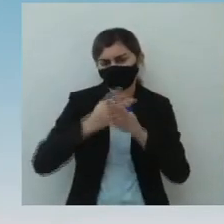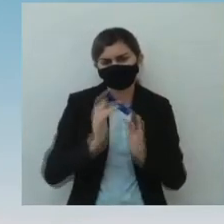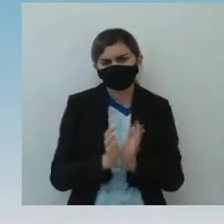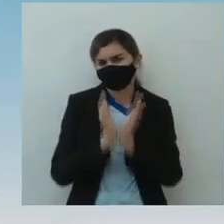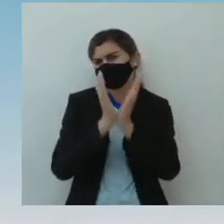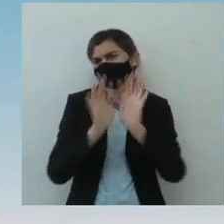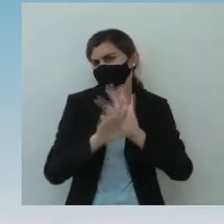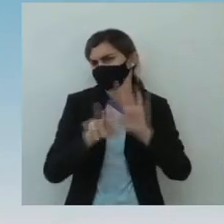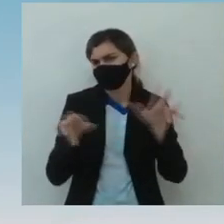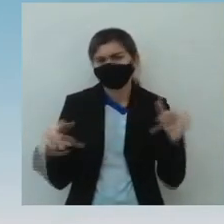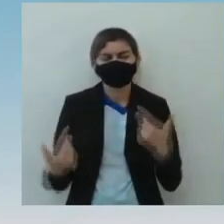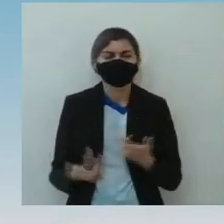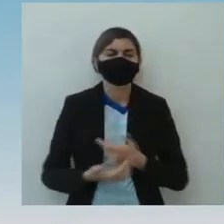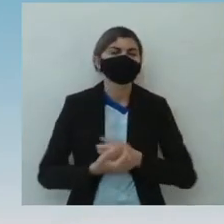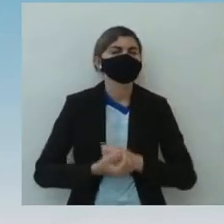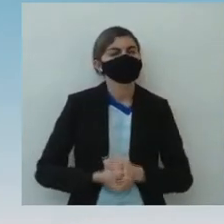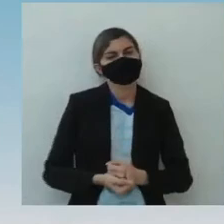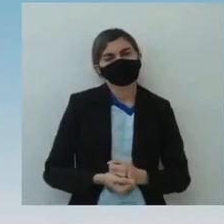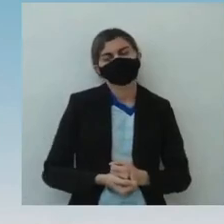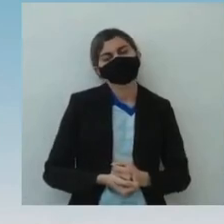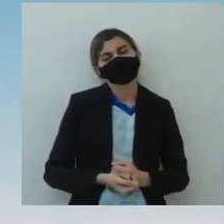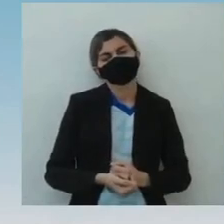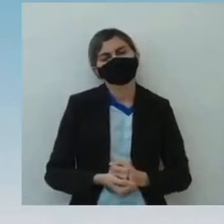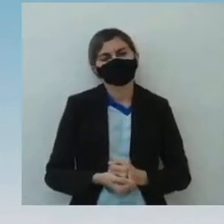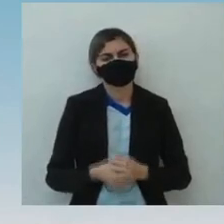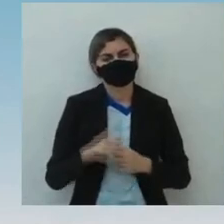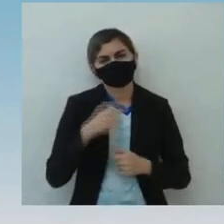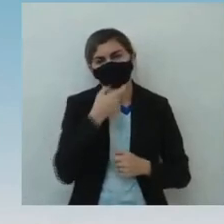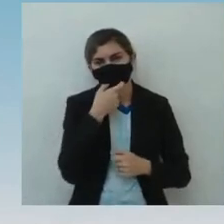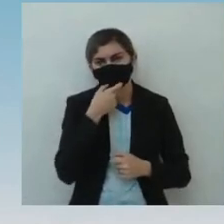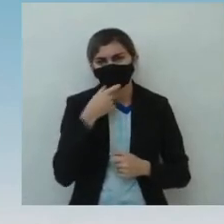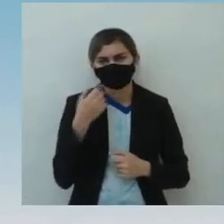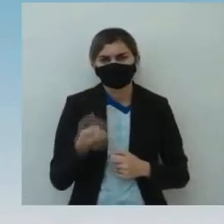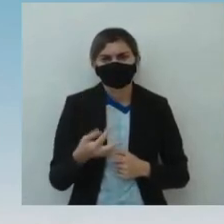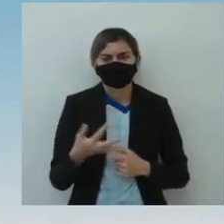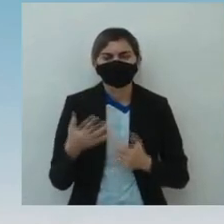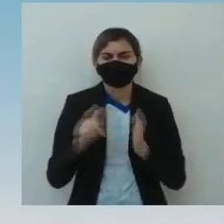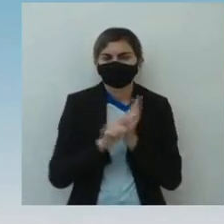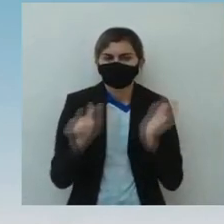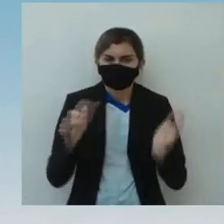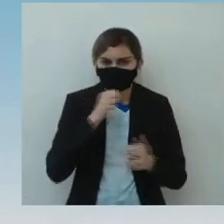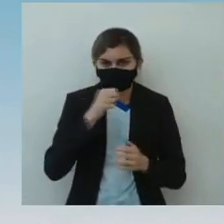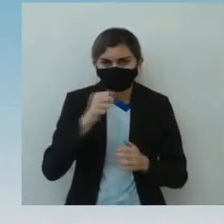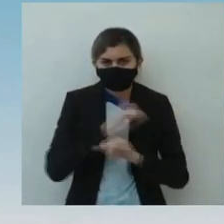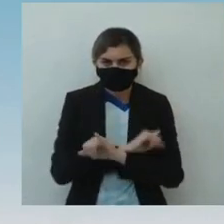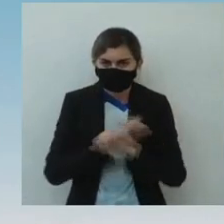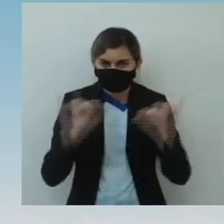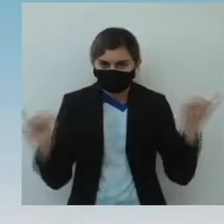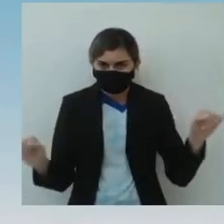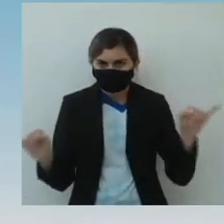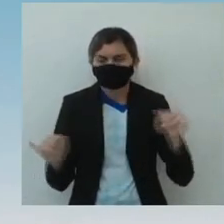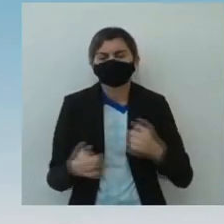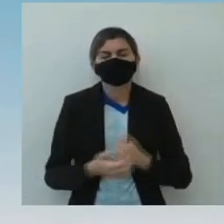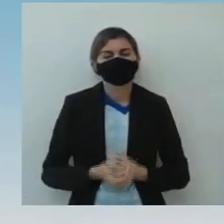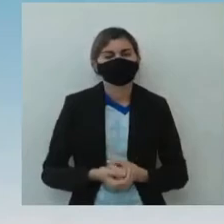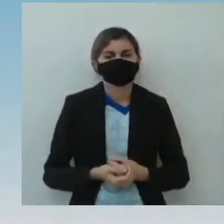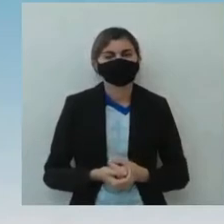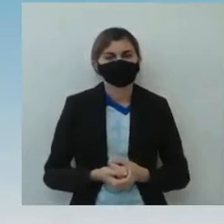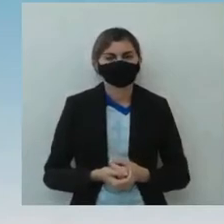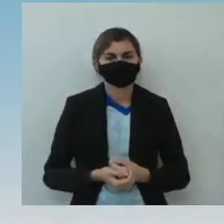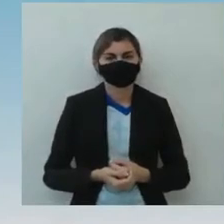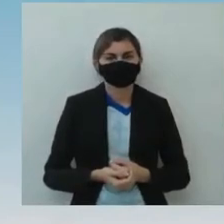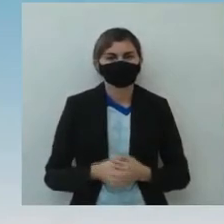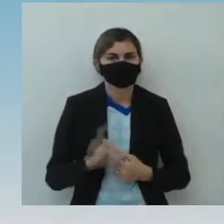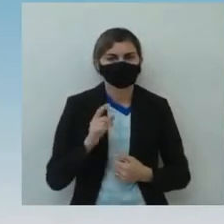Ok News or announcements jornais ou anúncio Neusa